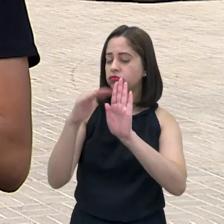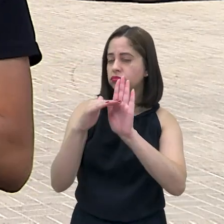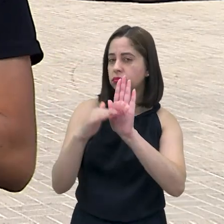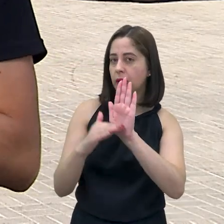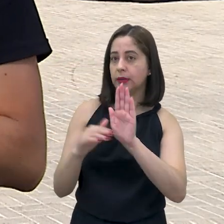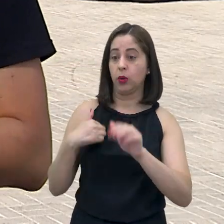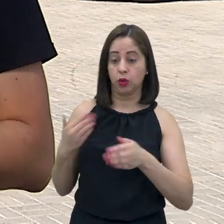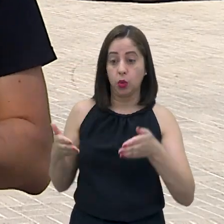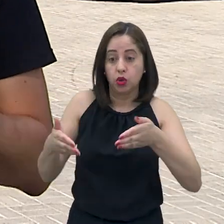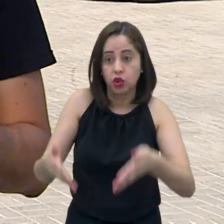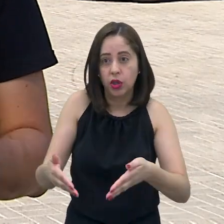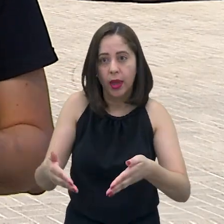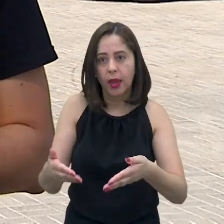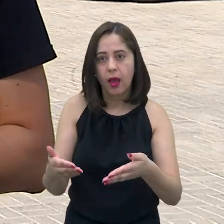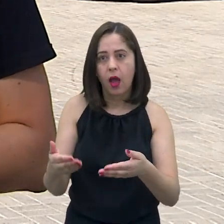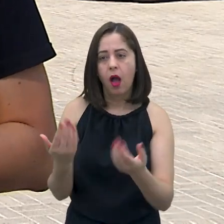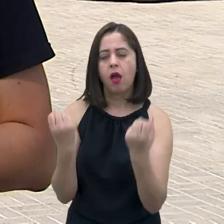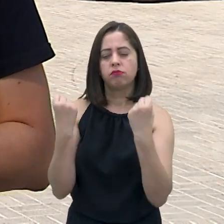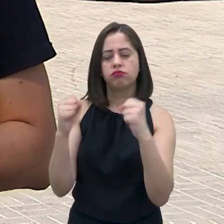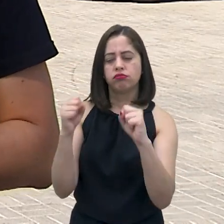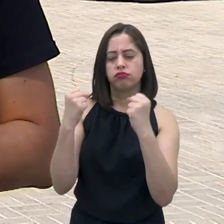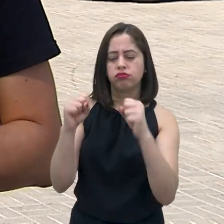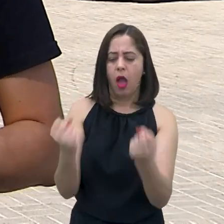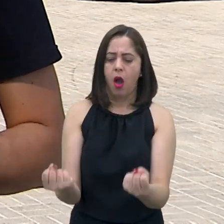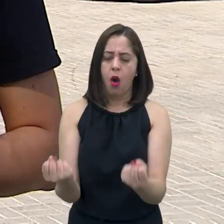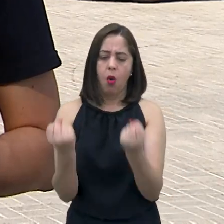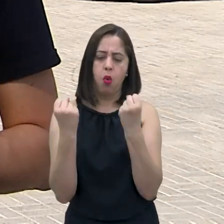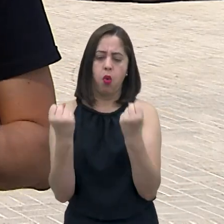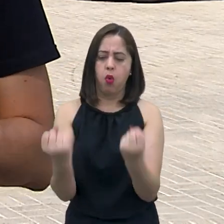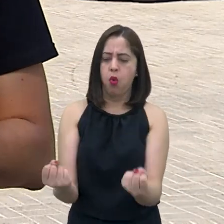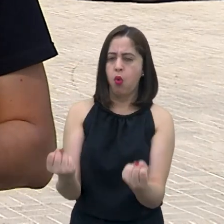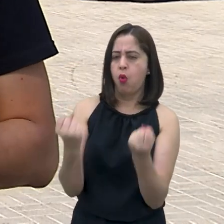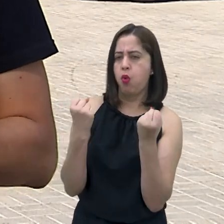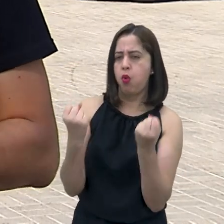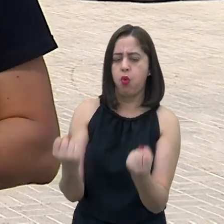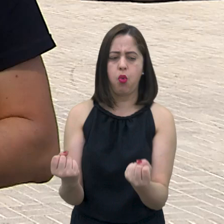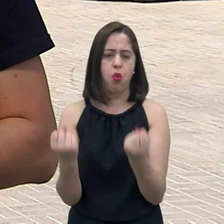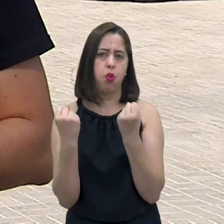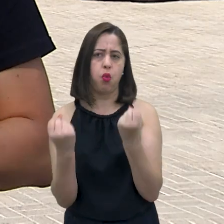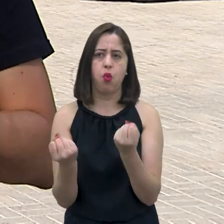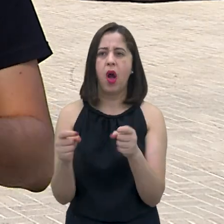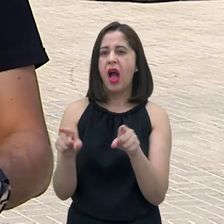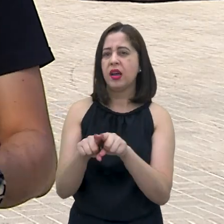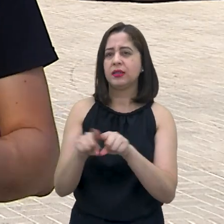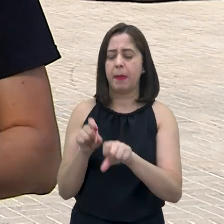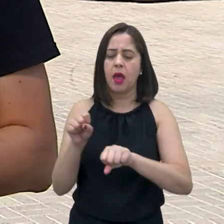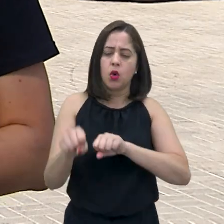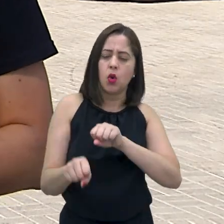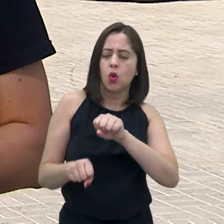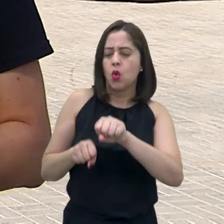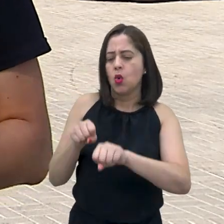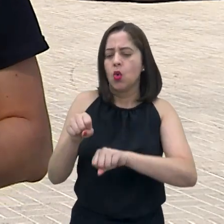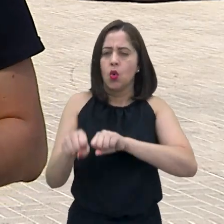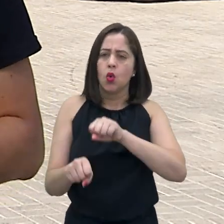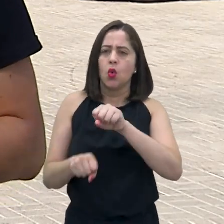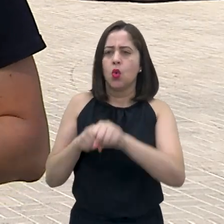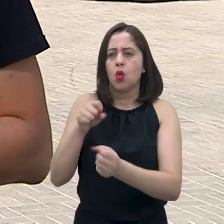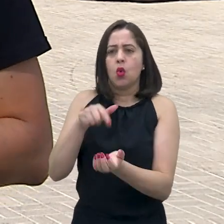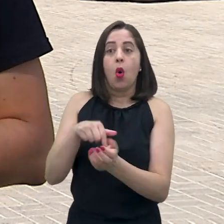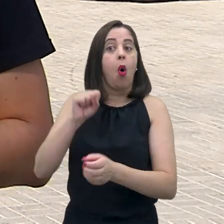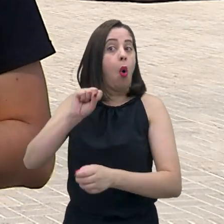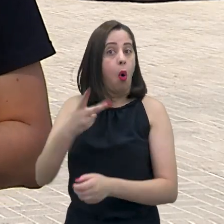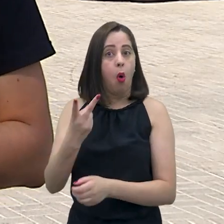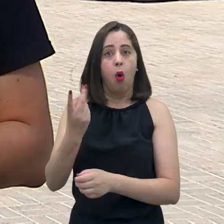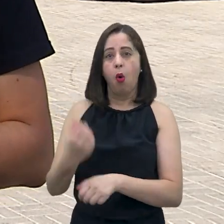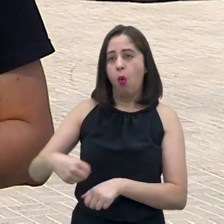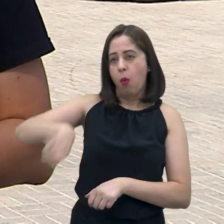a gente chega, realiza ali um treinamento físico, alguns academia, outros fazem um aeróbico, outros preferem fazer